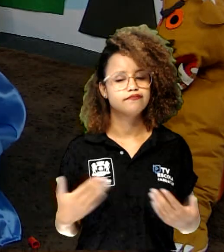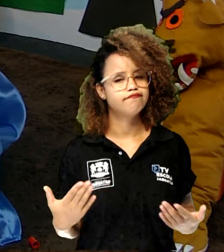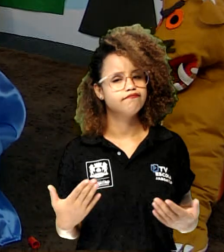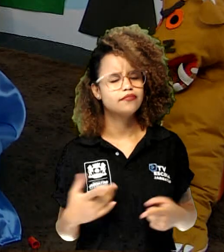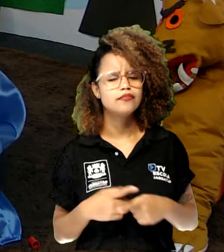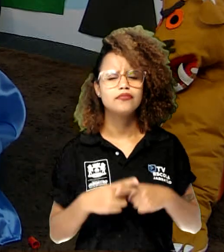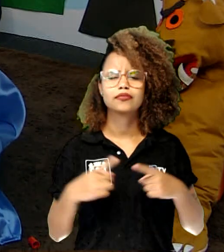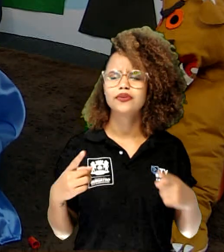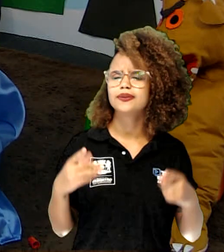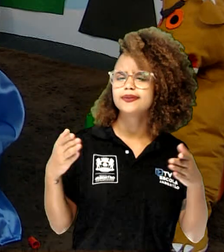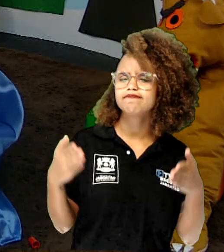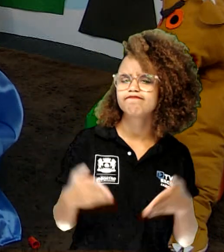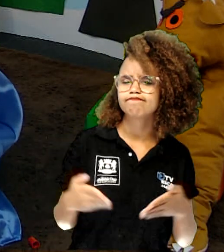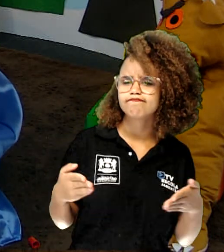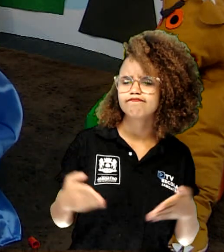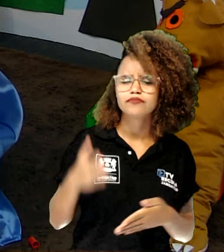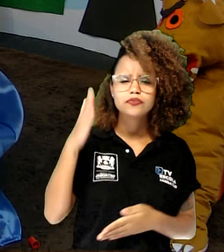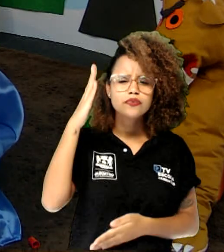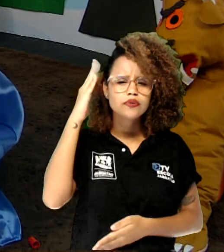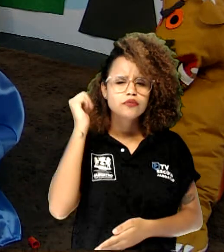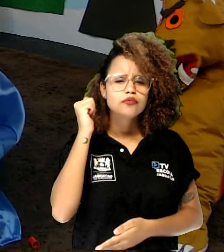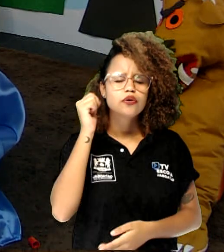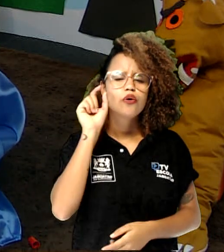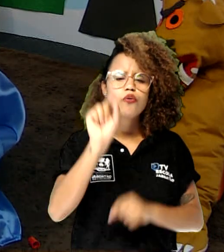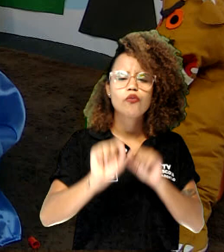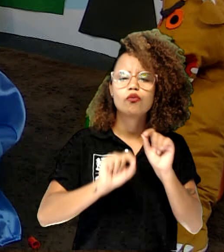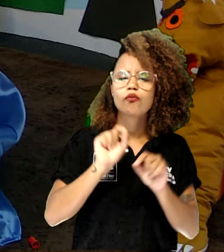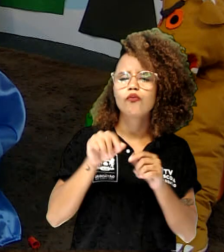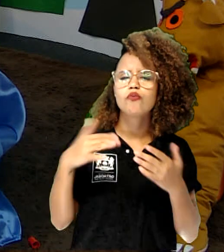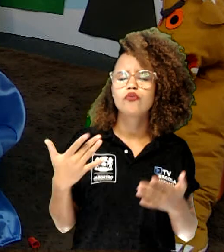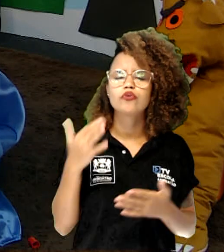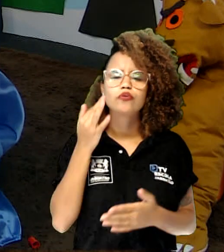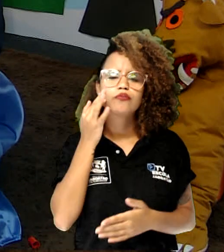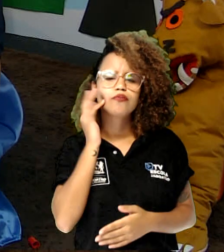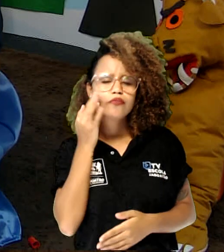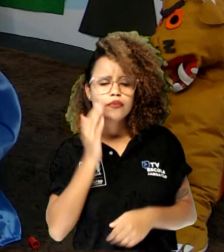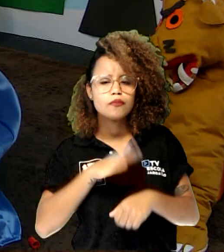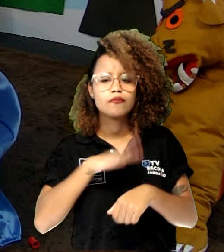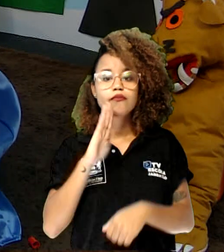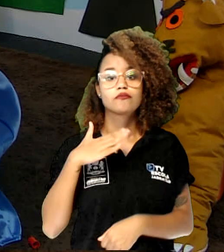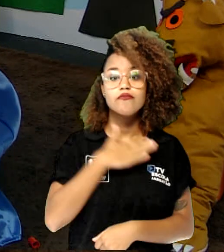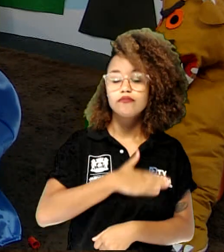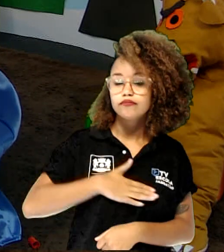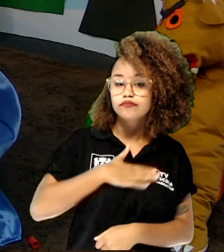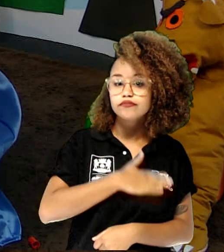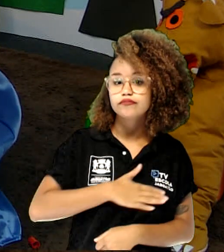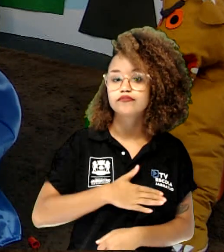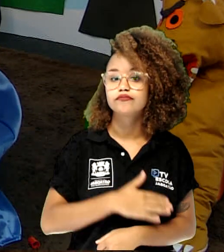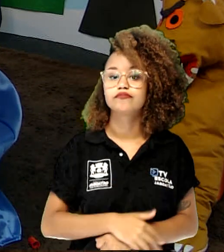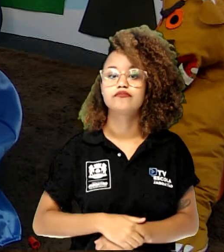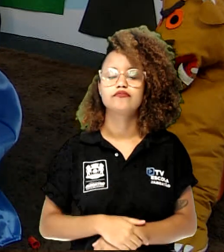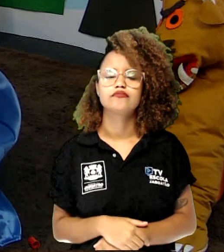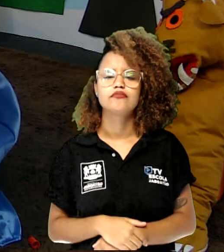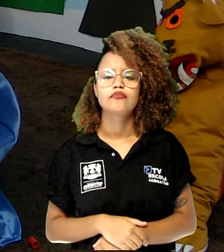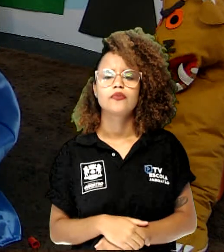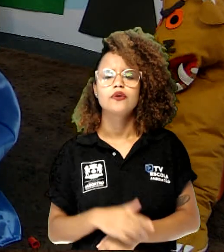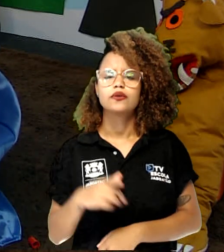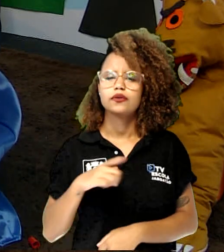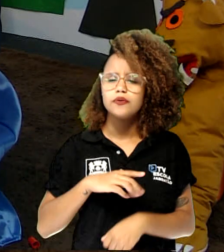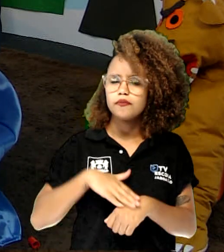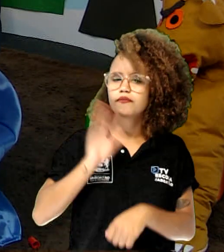Mas e agora, para eu saber qual foi a fruta mais votada? A que foi